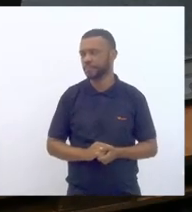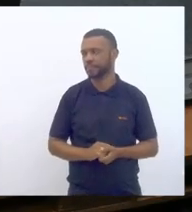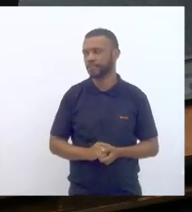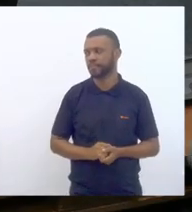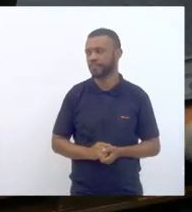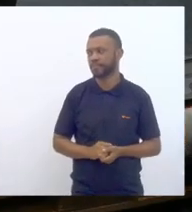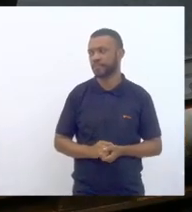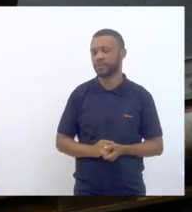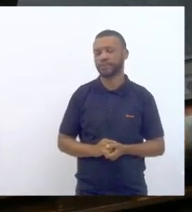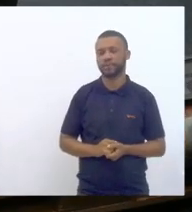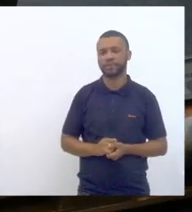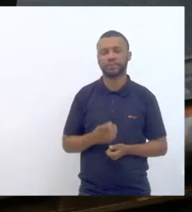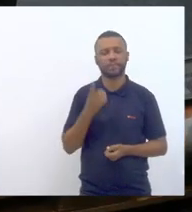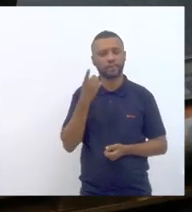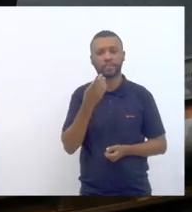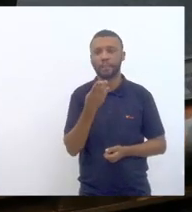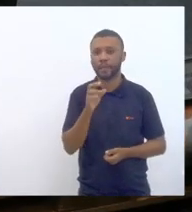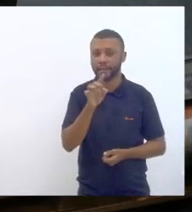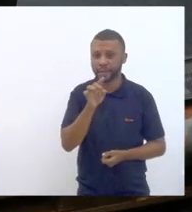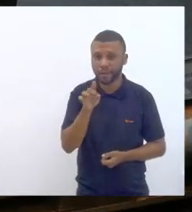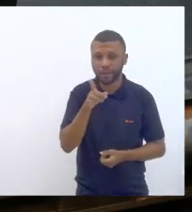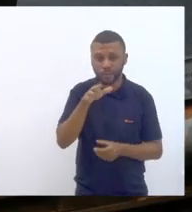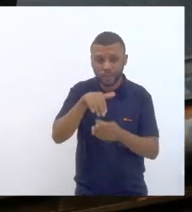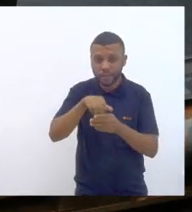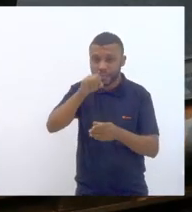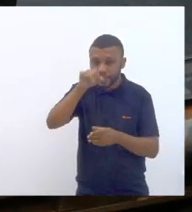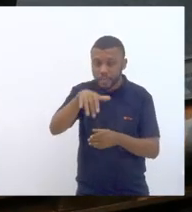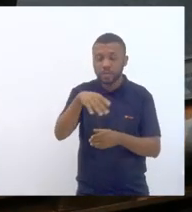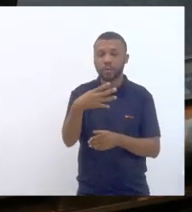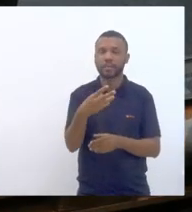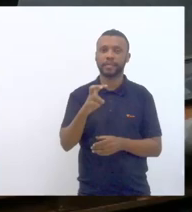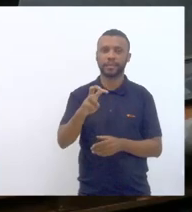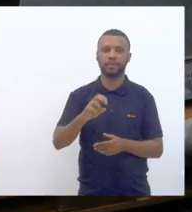sim. Okay, já 45.